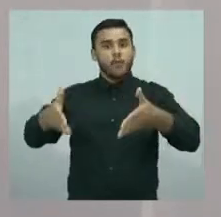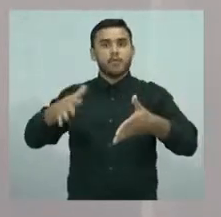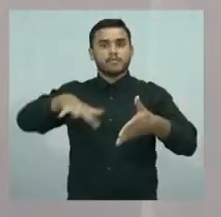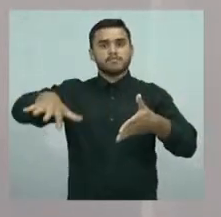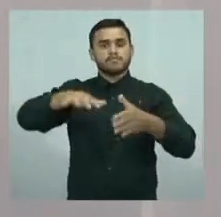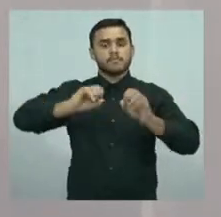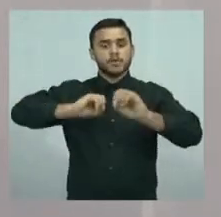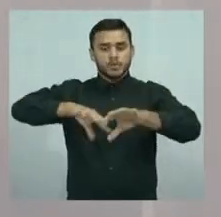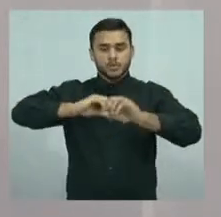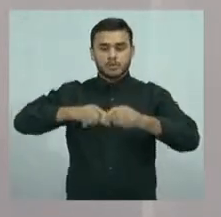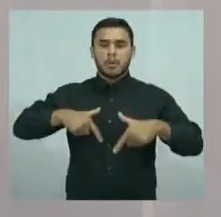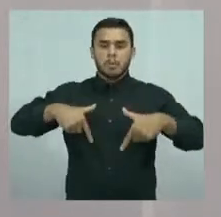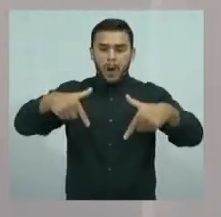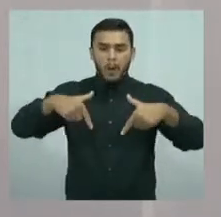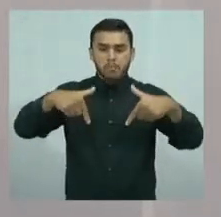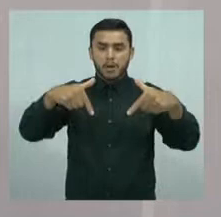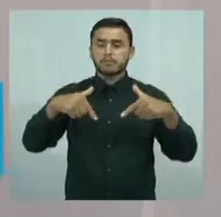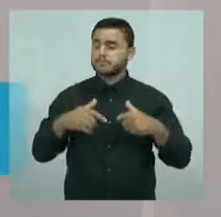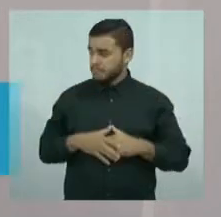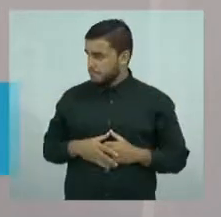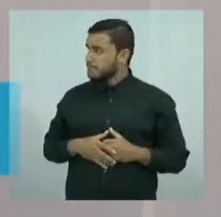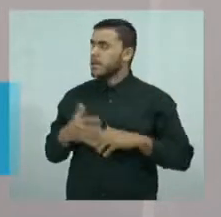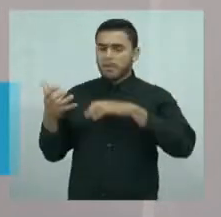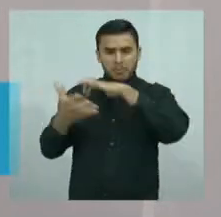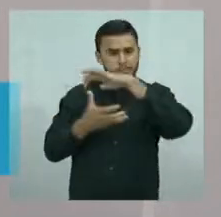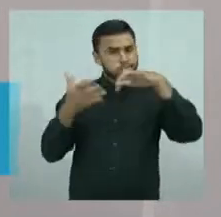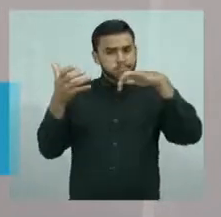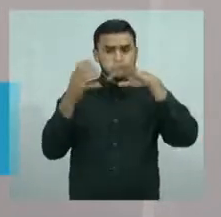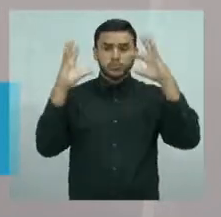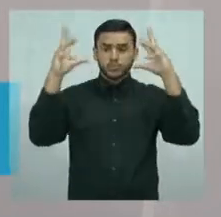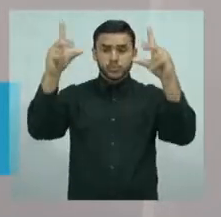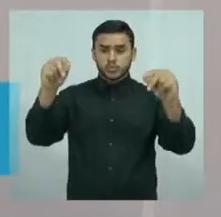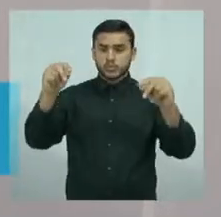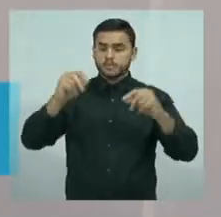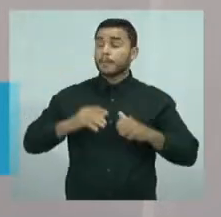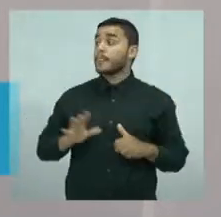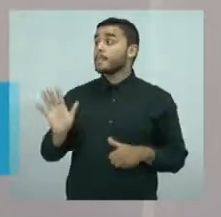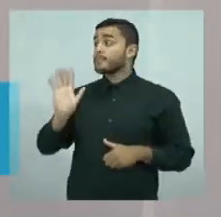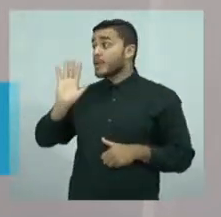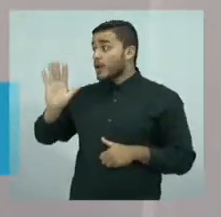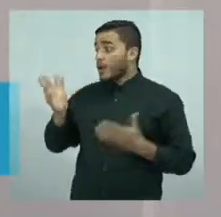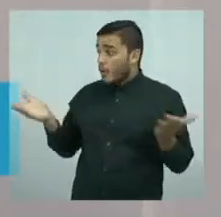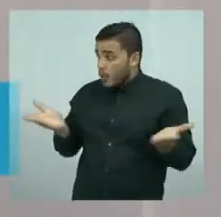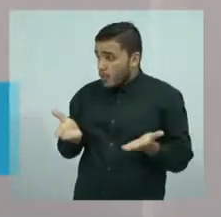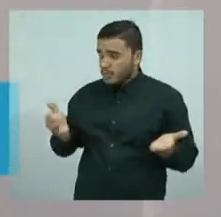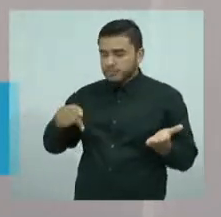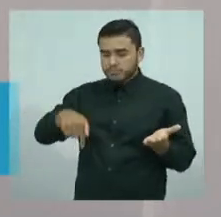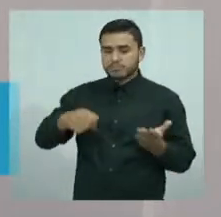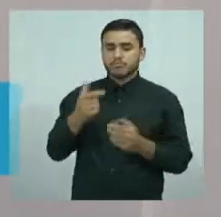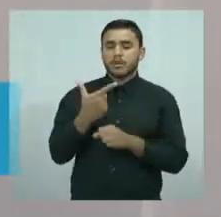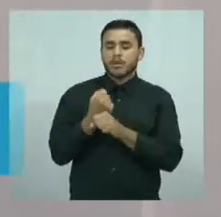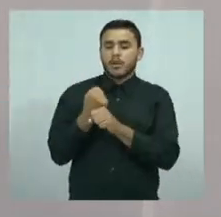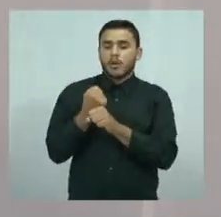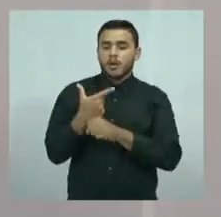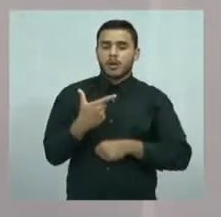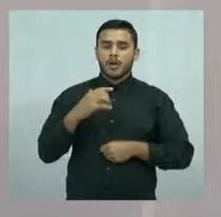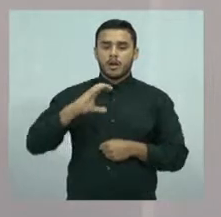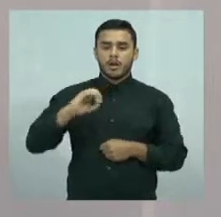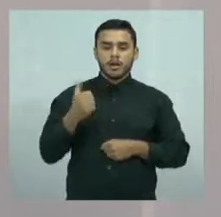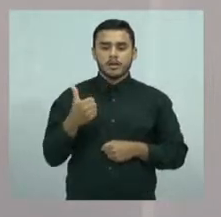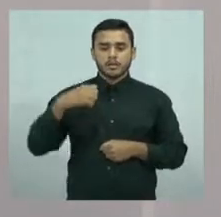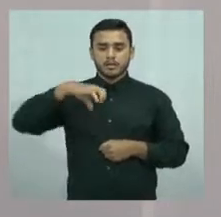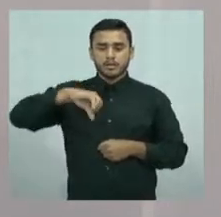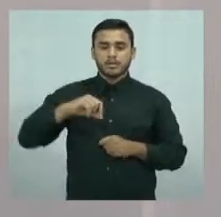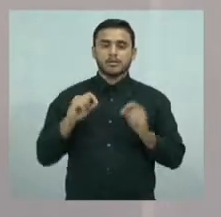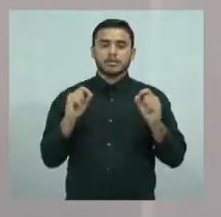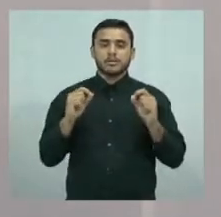e paralisação pela educação. Por quê? Esse ano está previsto a necessidade do